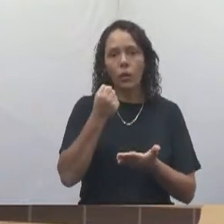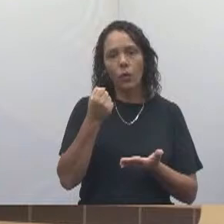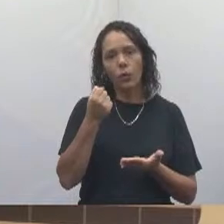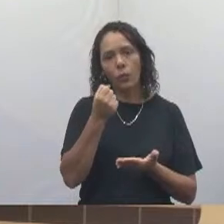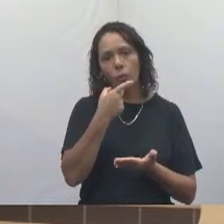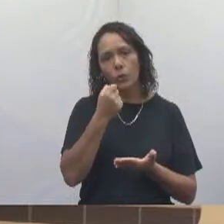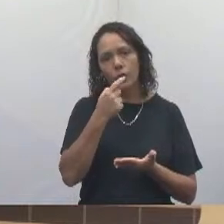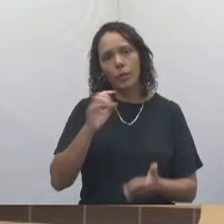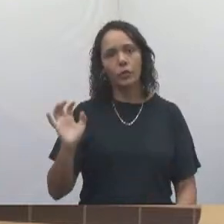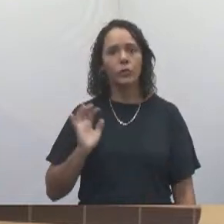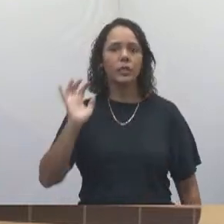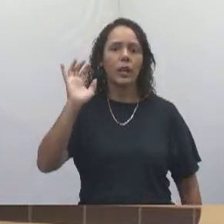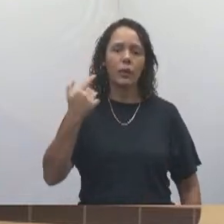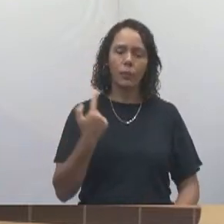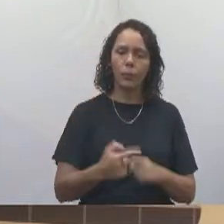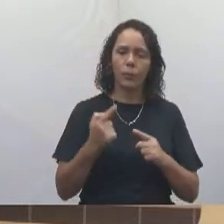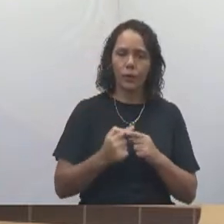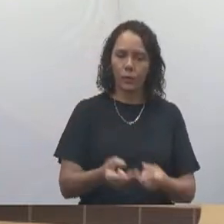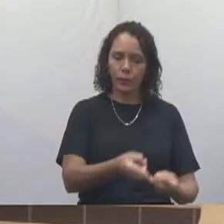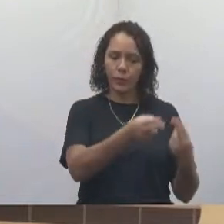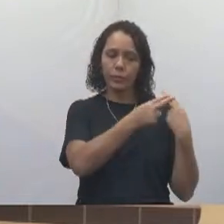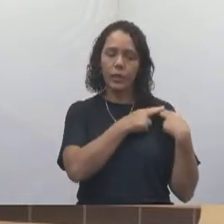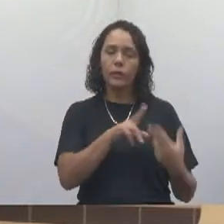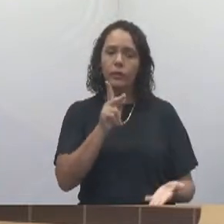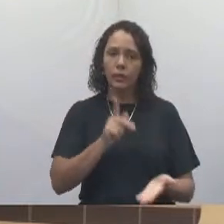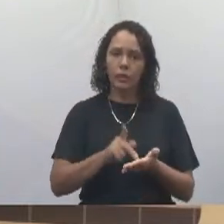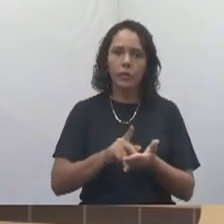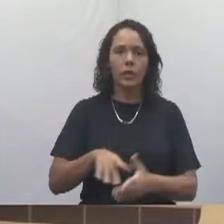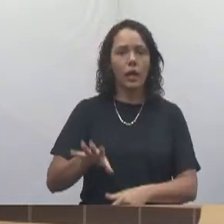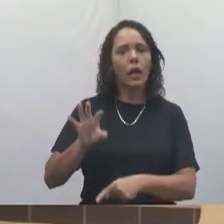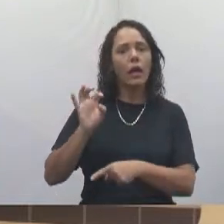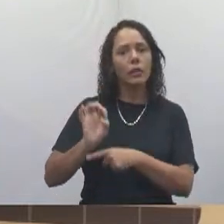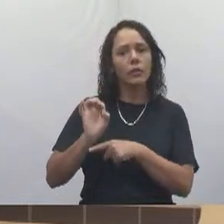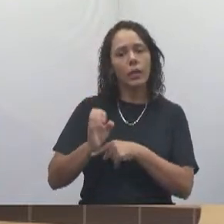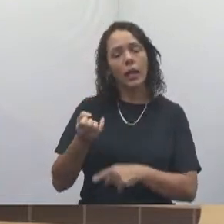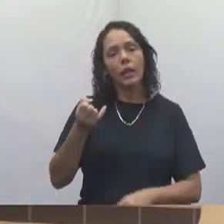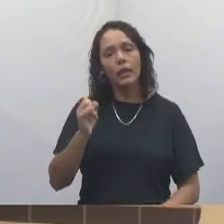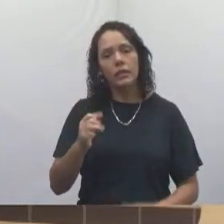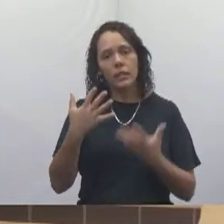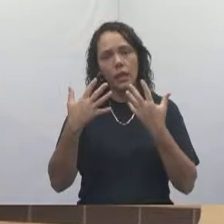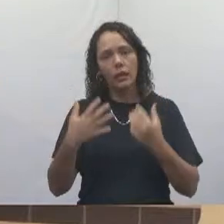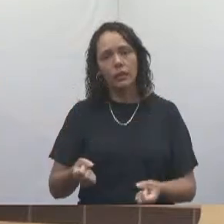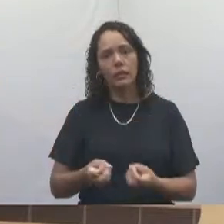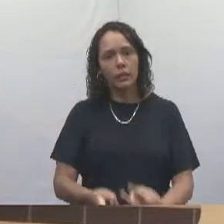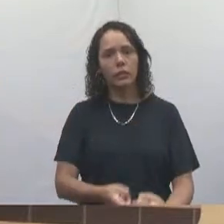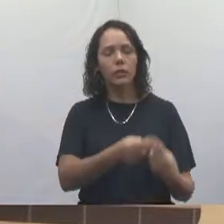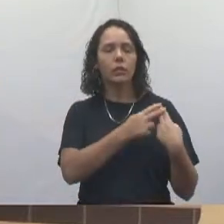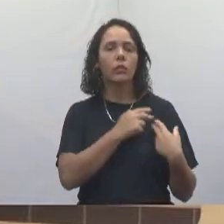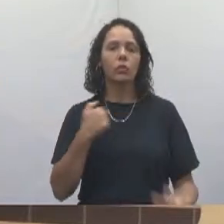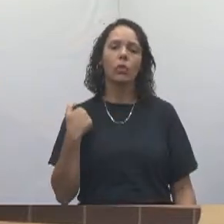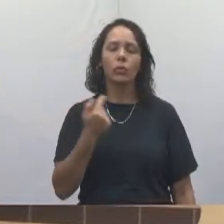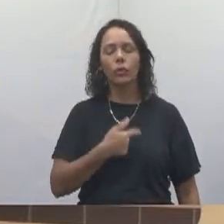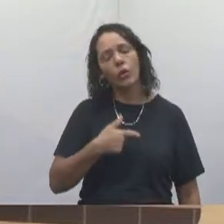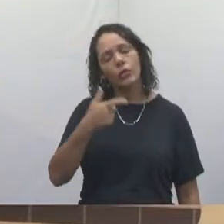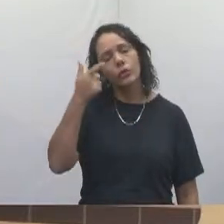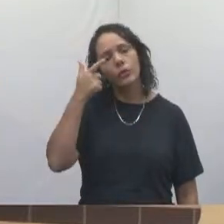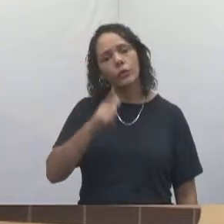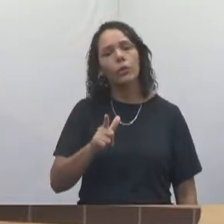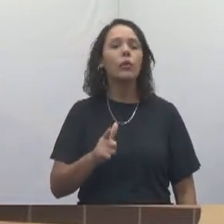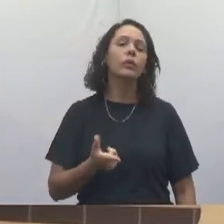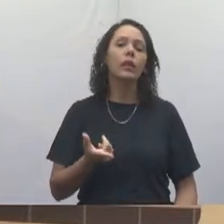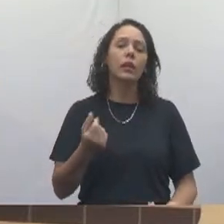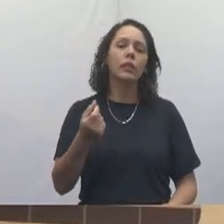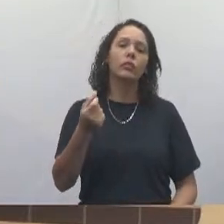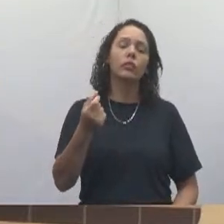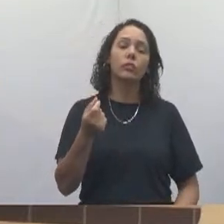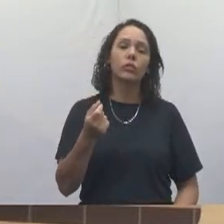município, sobrarão 15 milhões do estado, que são recursos do município, que a gente banca despesa do estado. Agora,